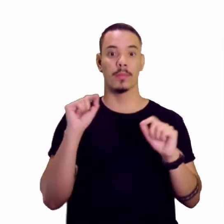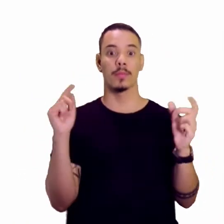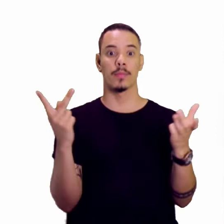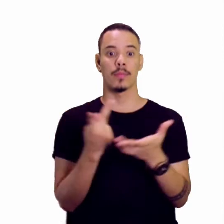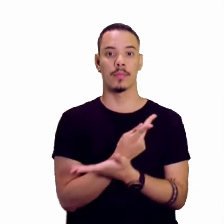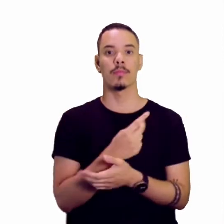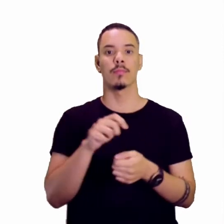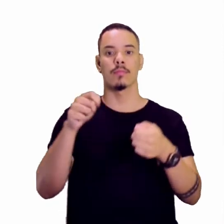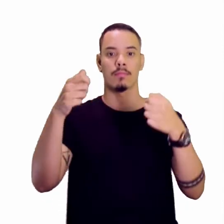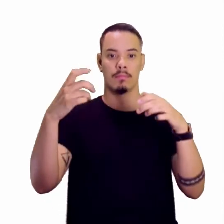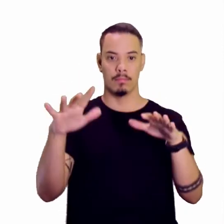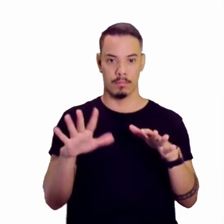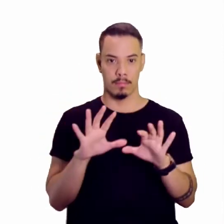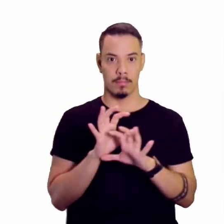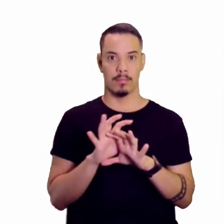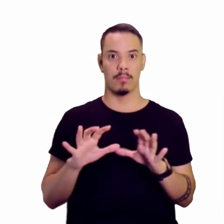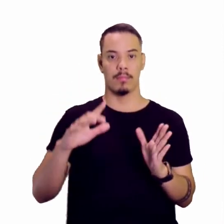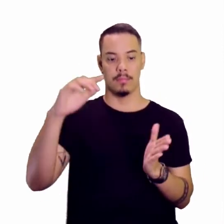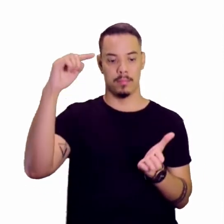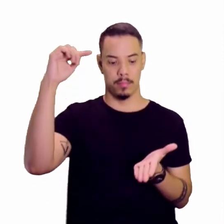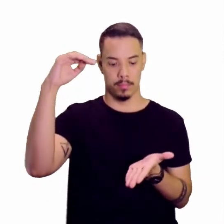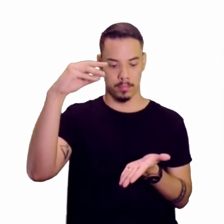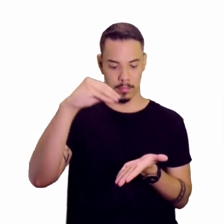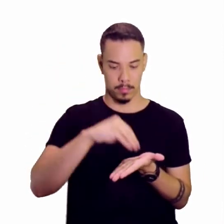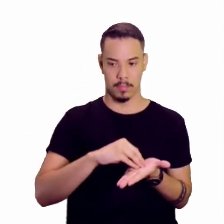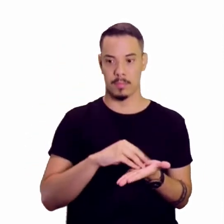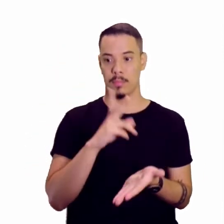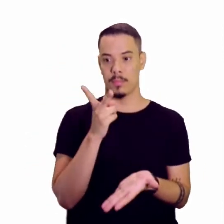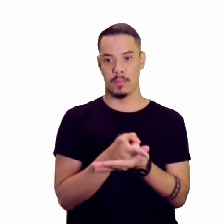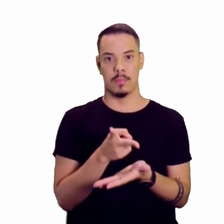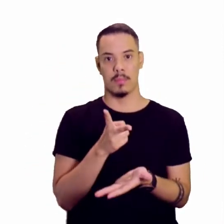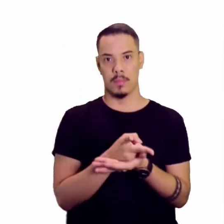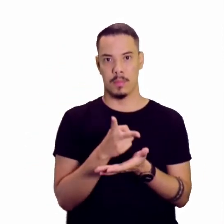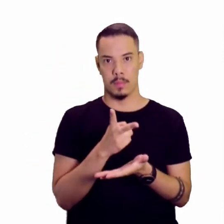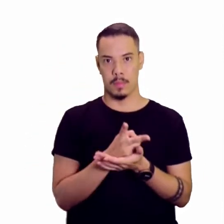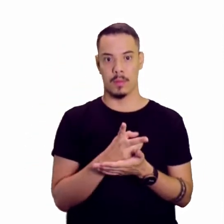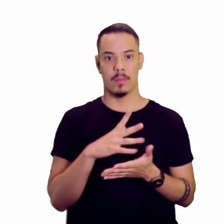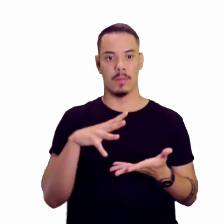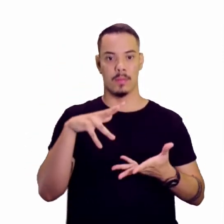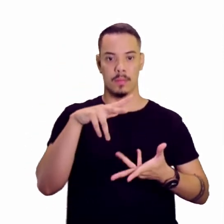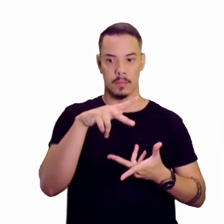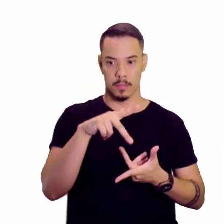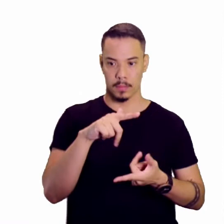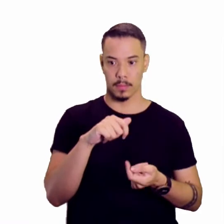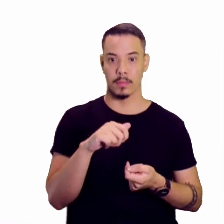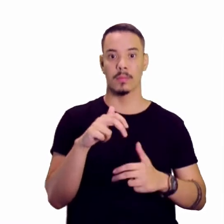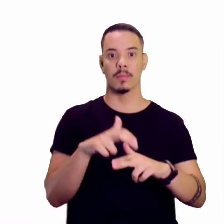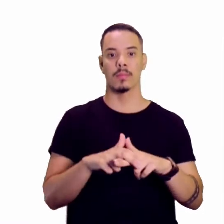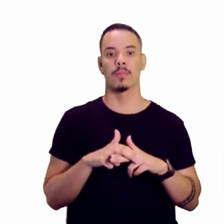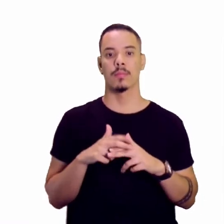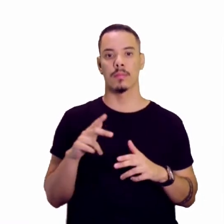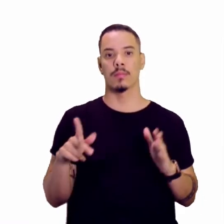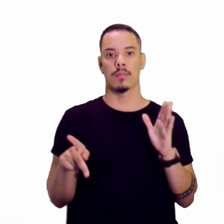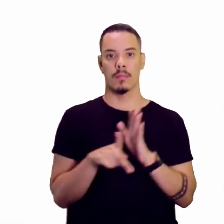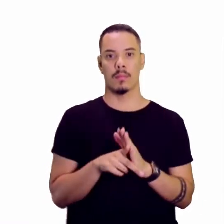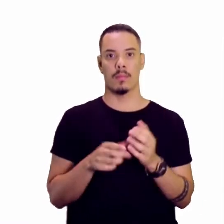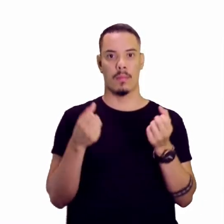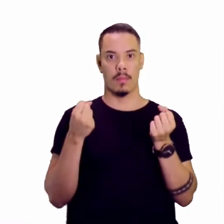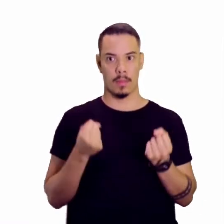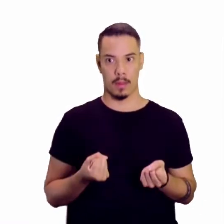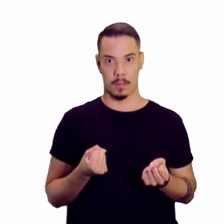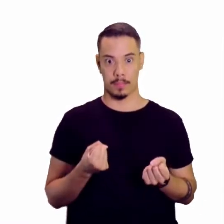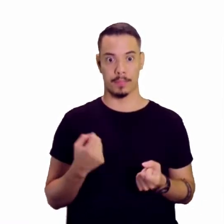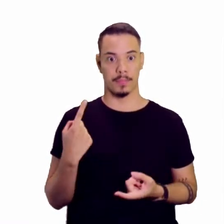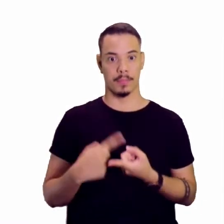a cair vertical para baixo. Exatamente. Sempre em direção ao centro da Terra, né? Estão sujeitos à força-peso, né? Porque ali,